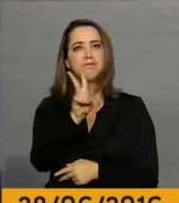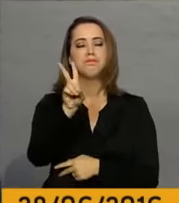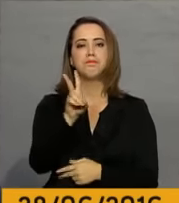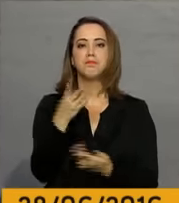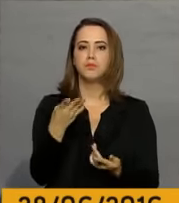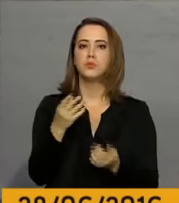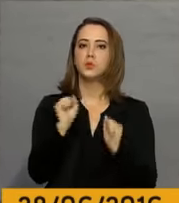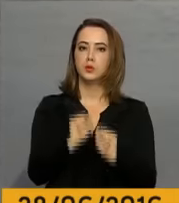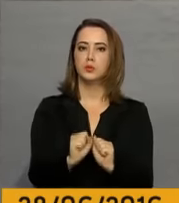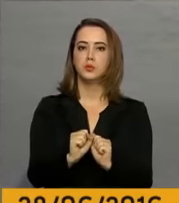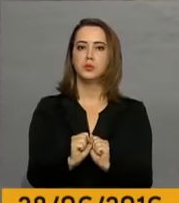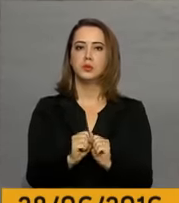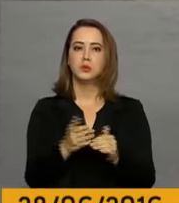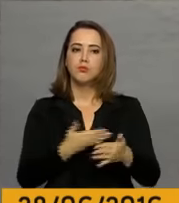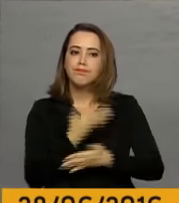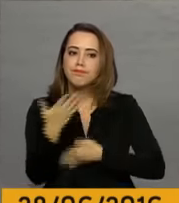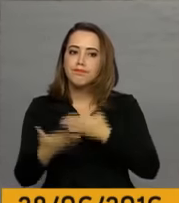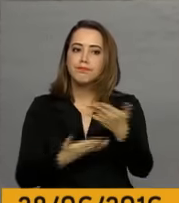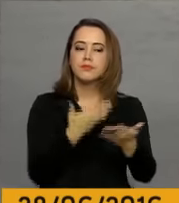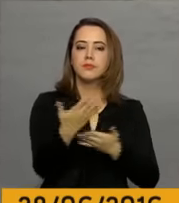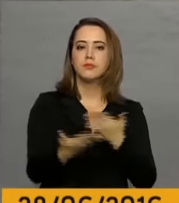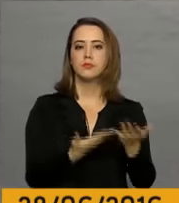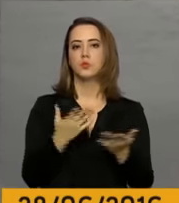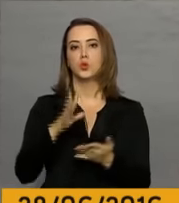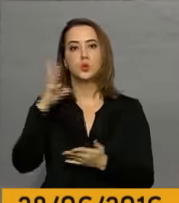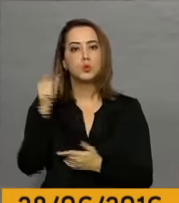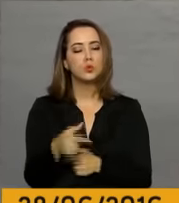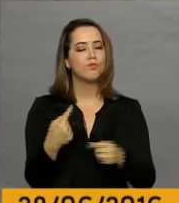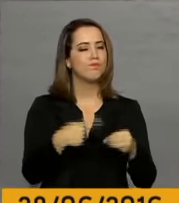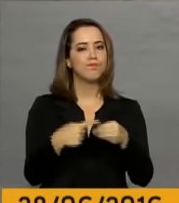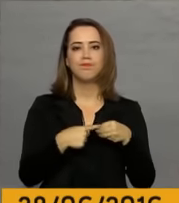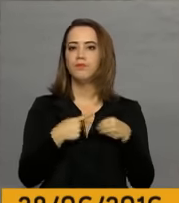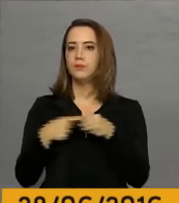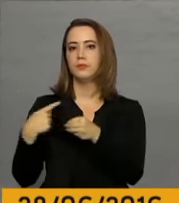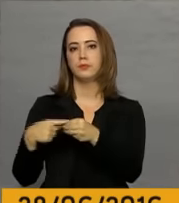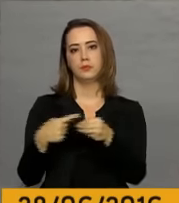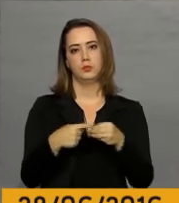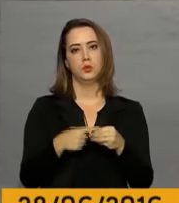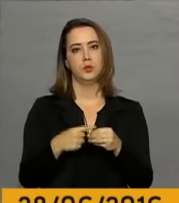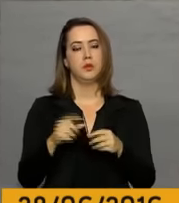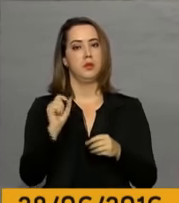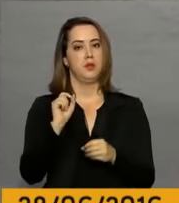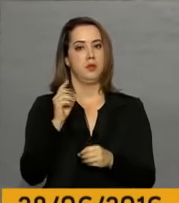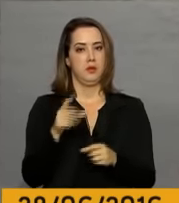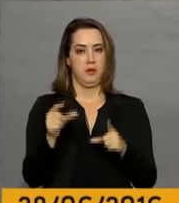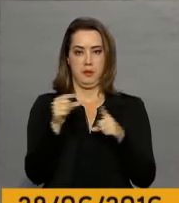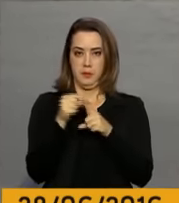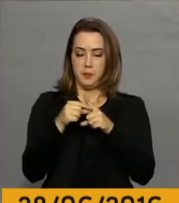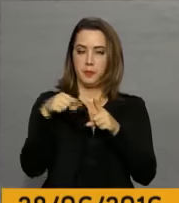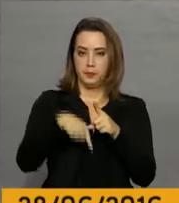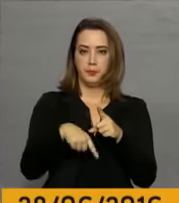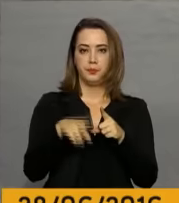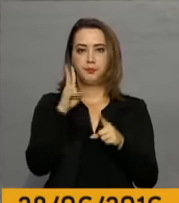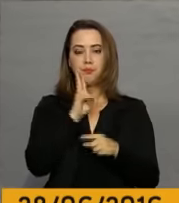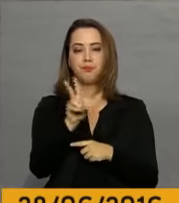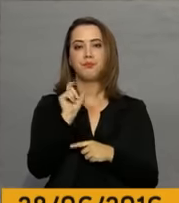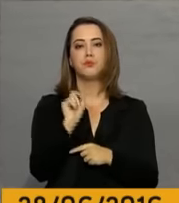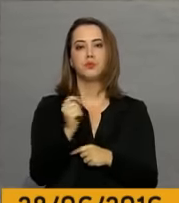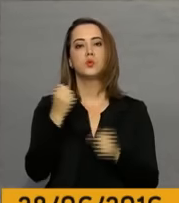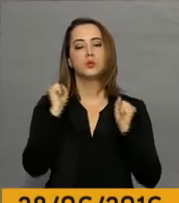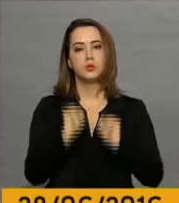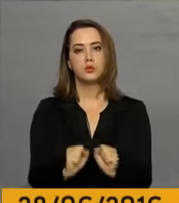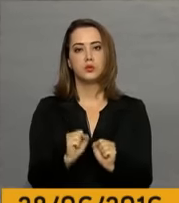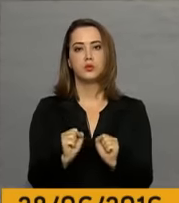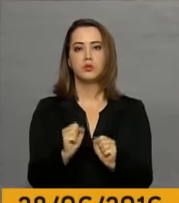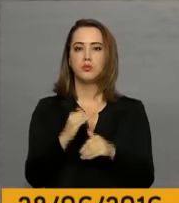atentos pudermos transmitir e retransmitir em todos os cantos e Recantos as palavras que ouvimos aqui se nós